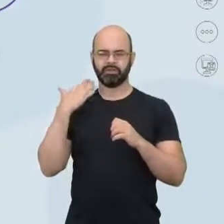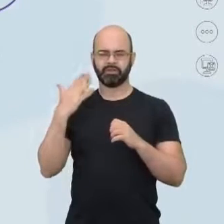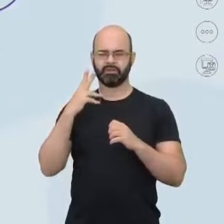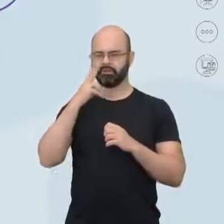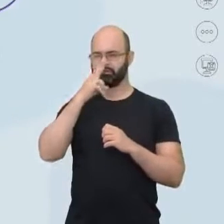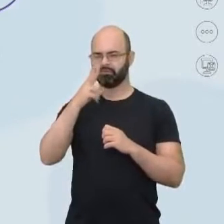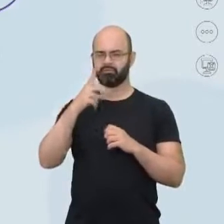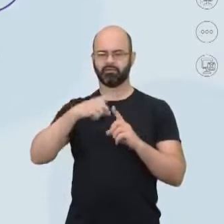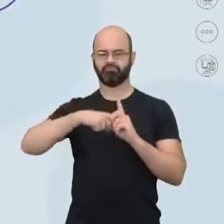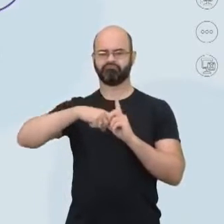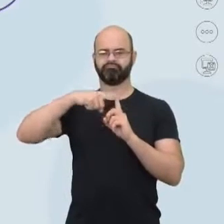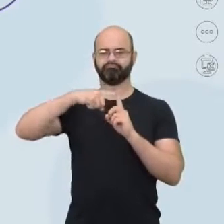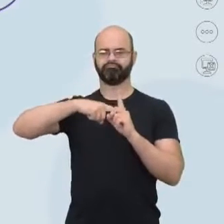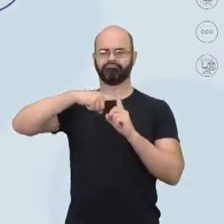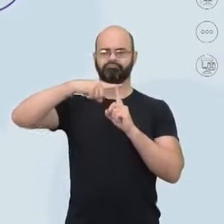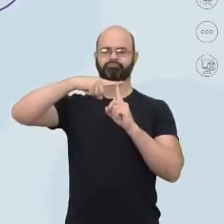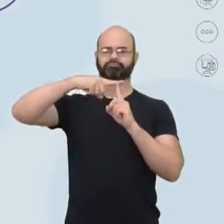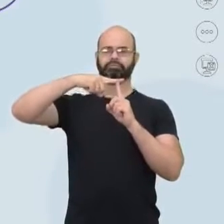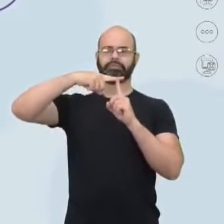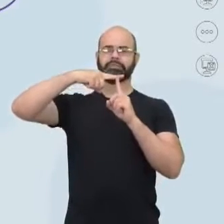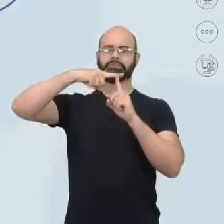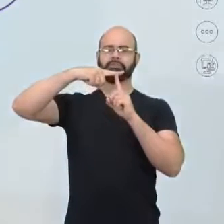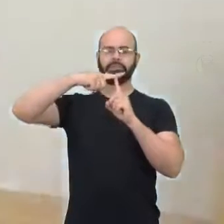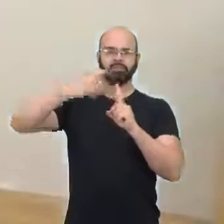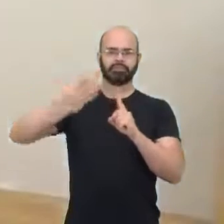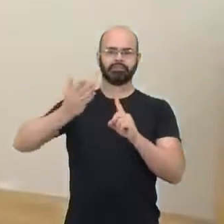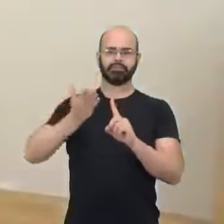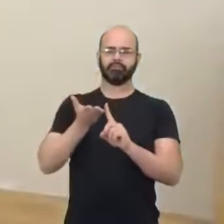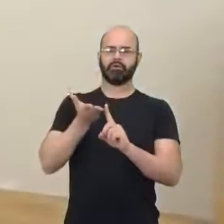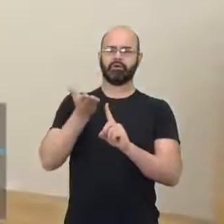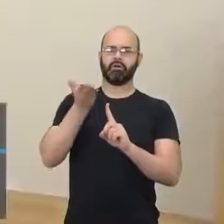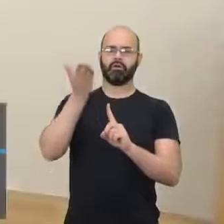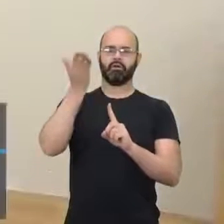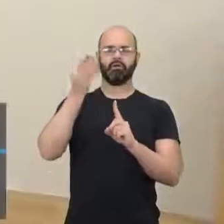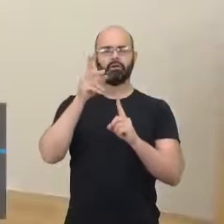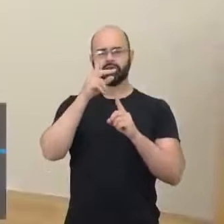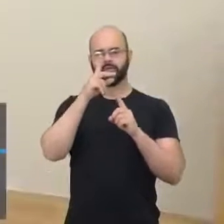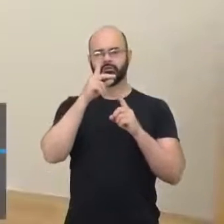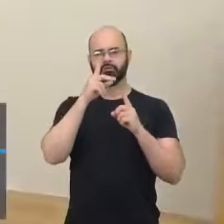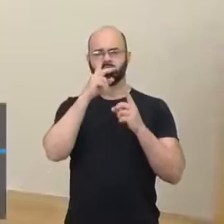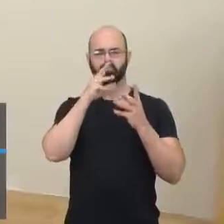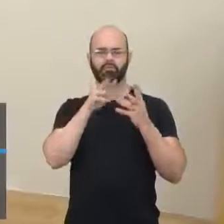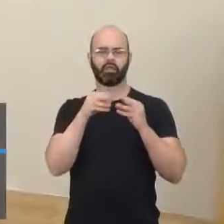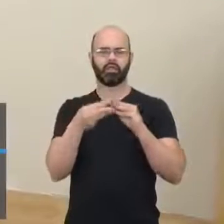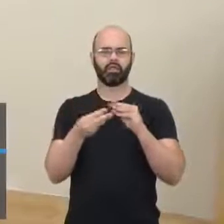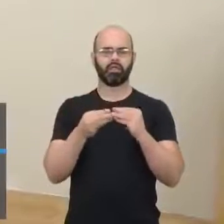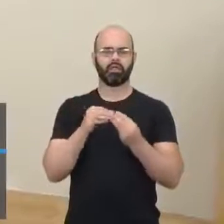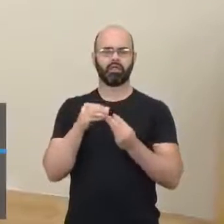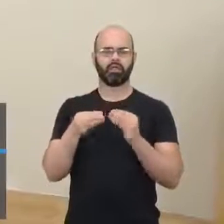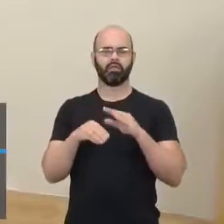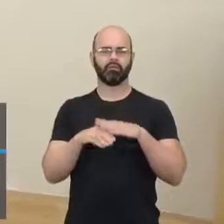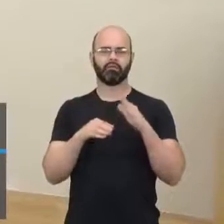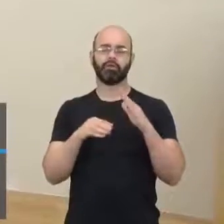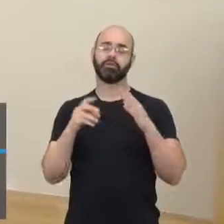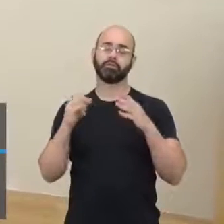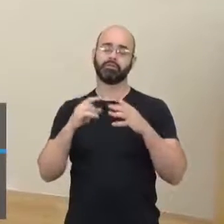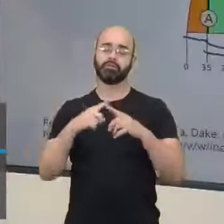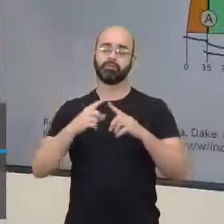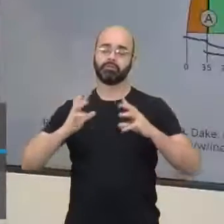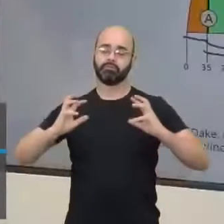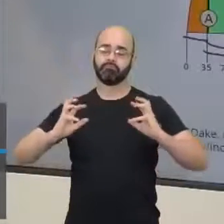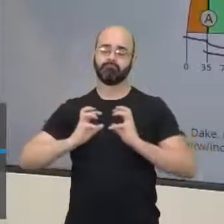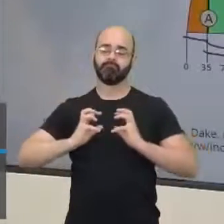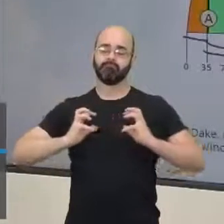elevada, a tendência é que, né, ficasse, né, uma parte mais plástica, né? Mas isso não acontece por causa da pressão que